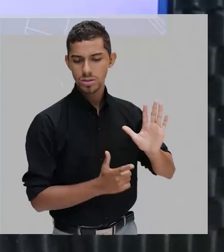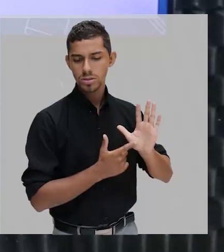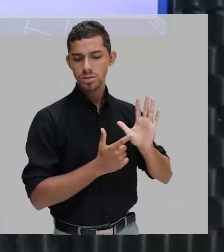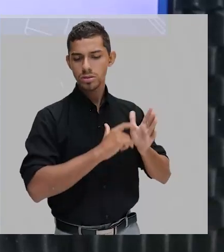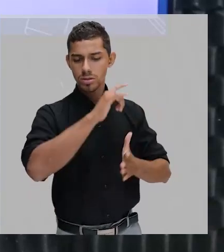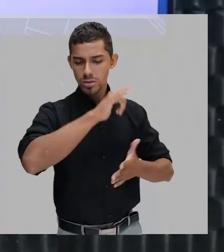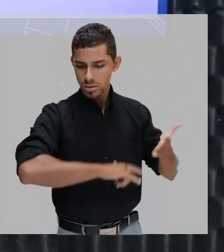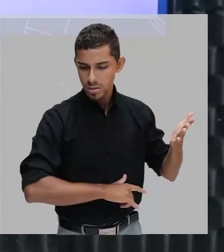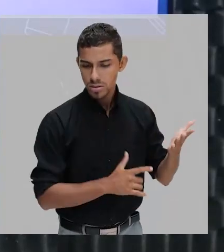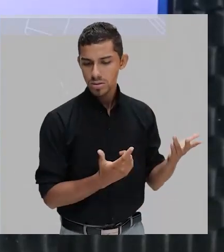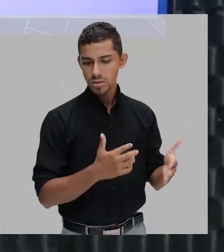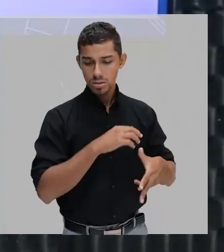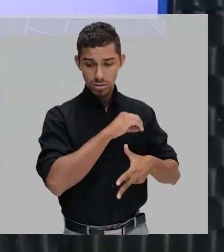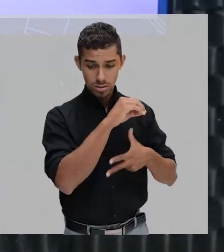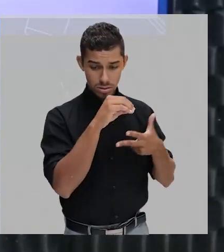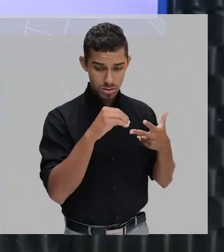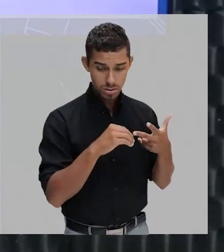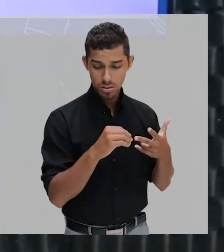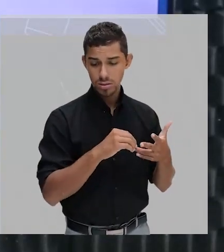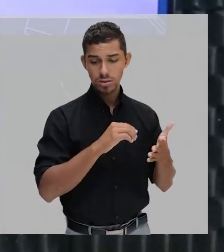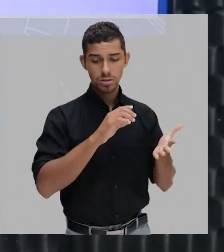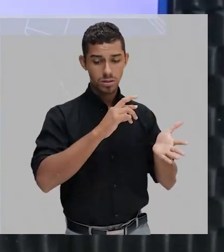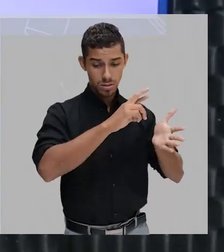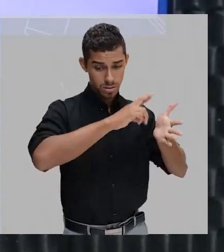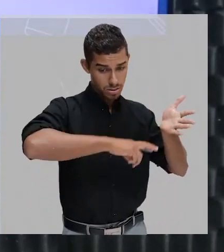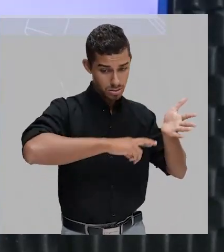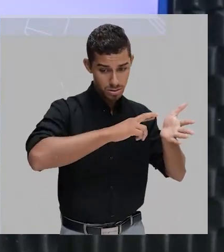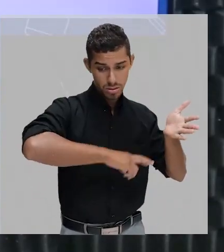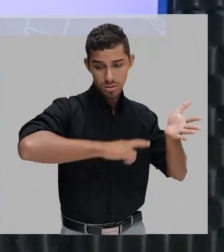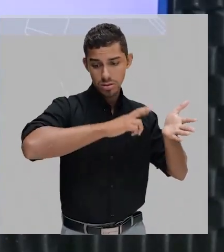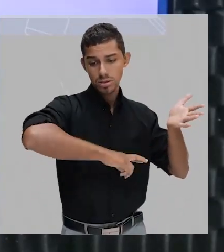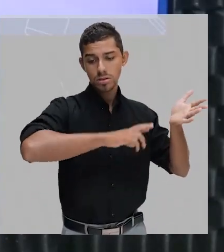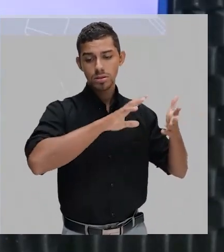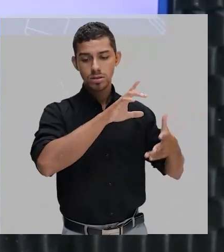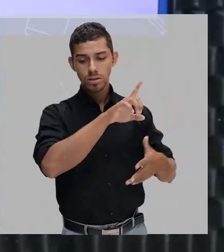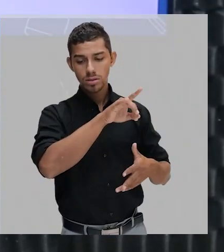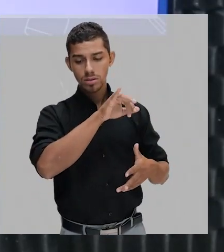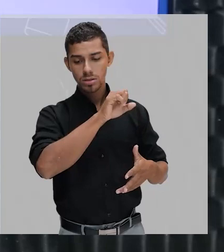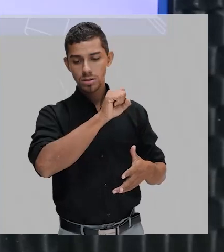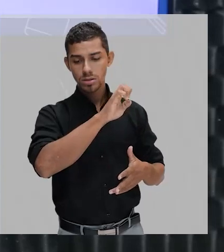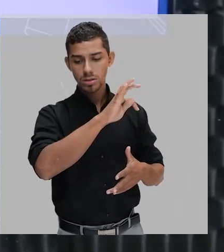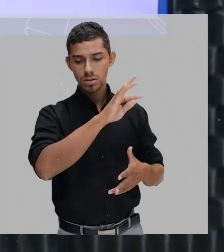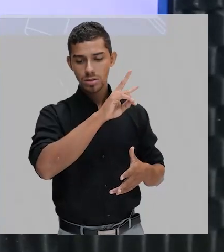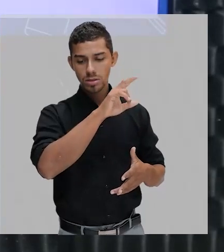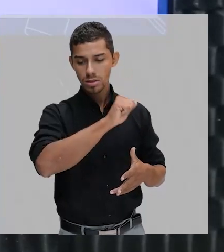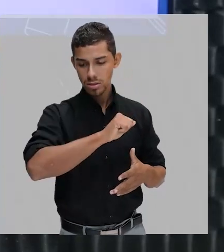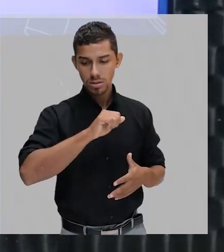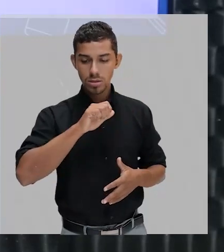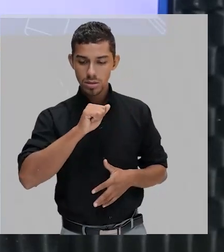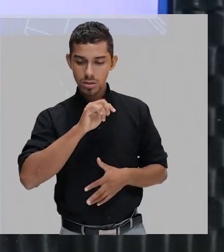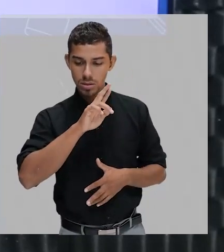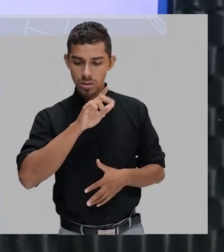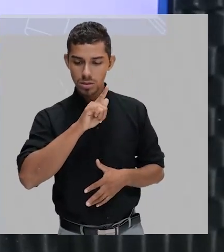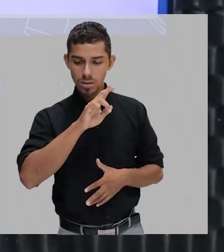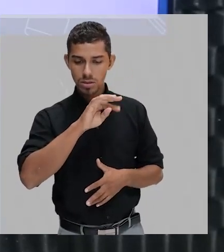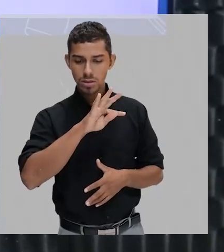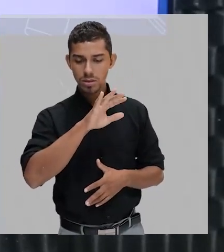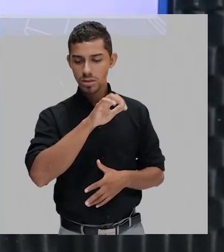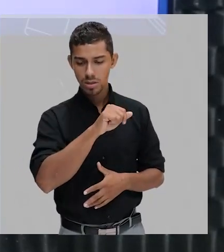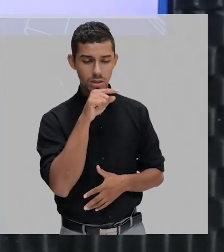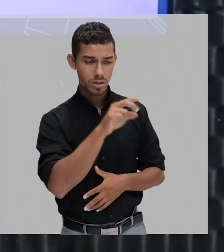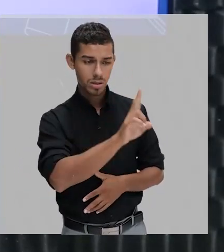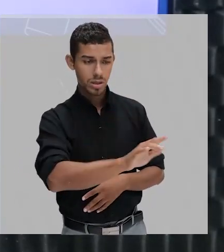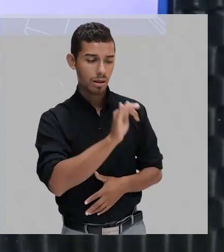uma redação dissertativa, argumentativa. Então, todos esses exemplos que estão bem presentes no nosso cotidiano